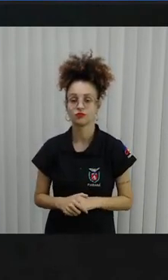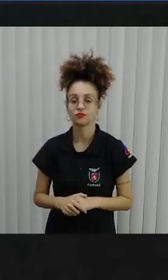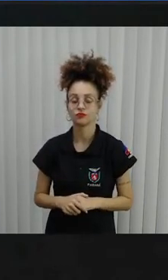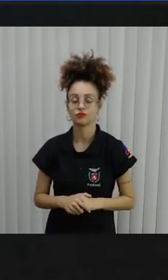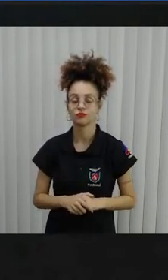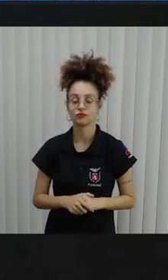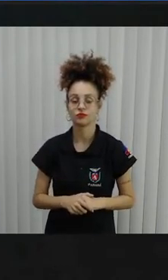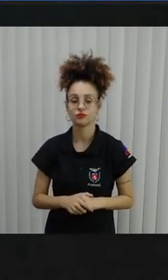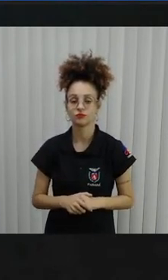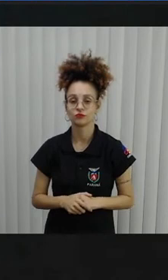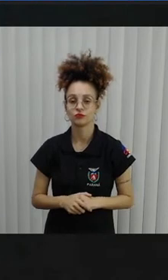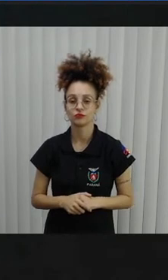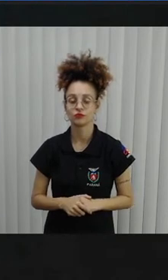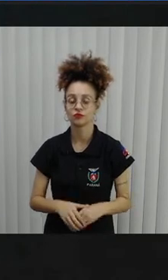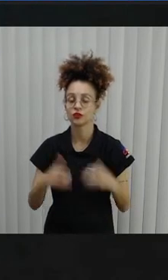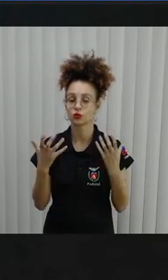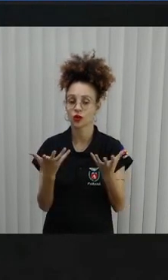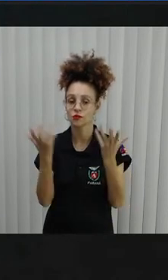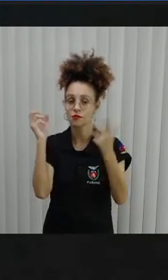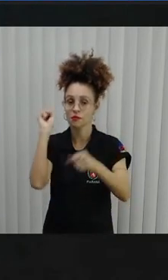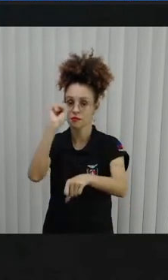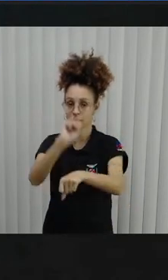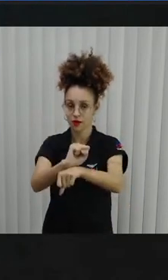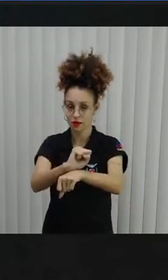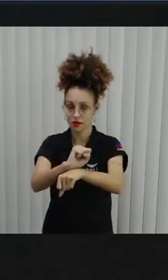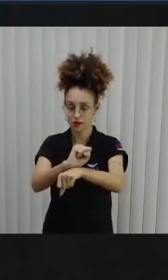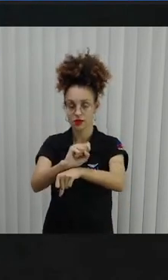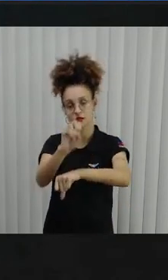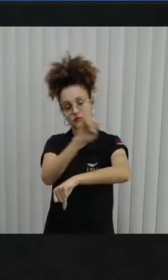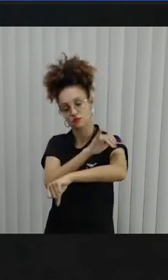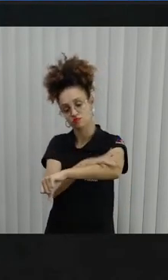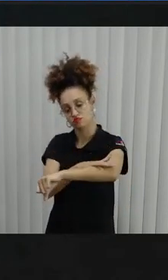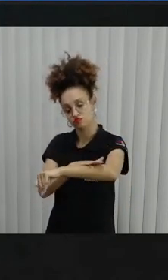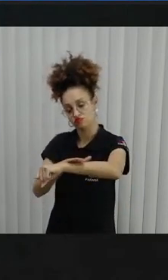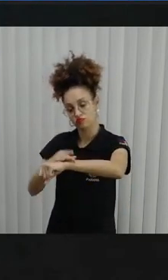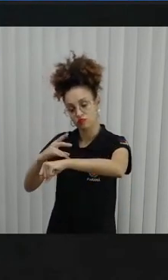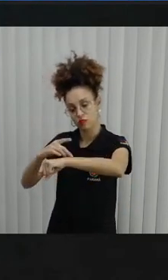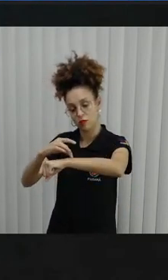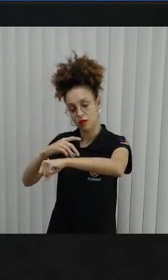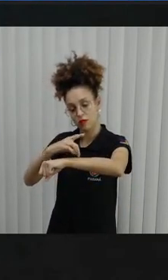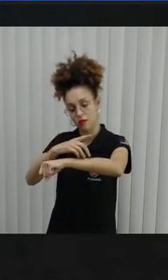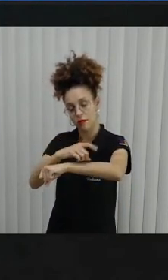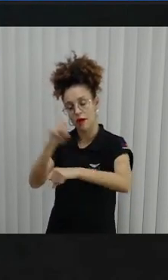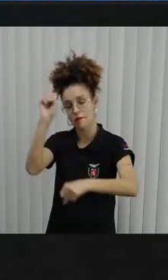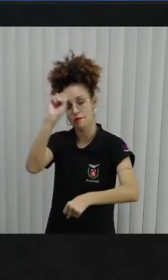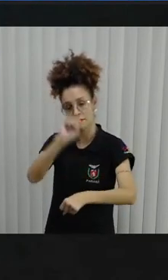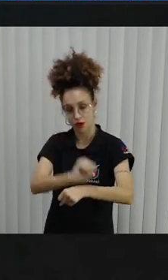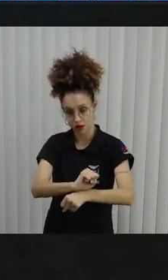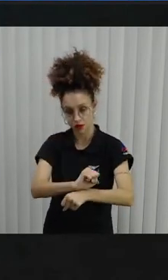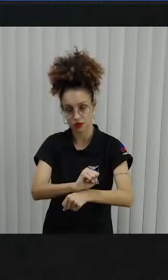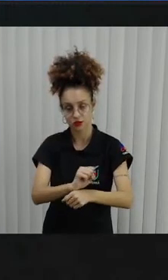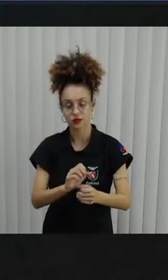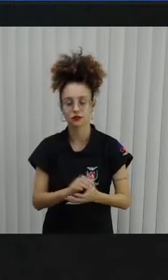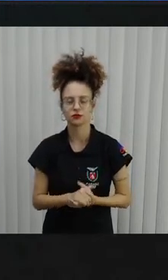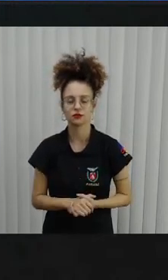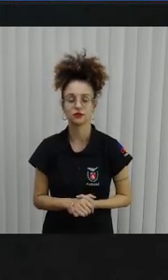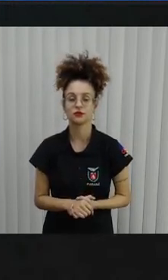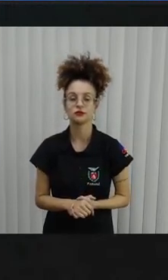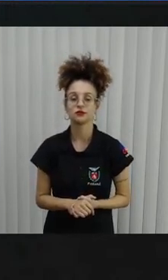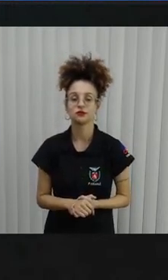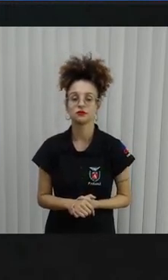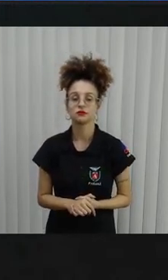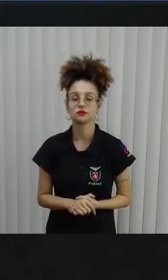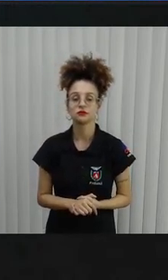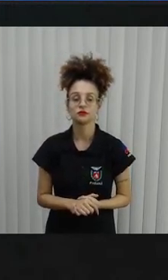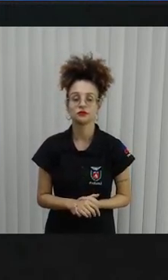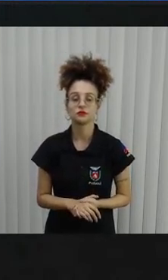chão, eu quero parar esse script, eu não quero que ele continue executando. Pare, aqui eu parei todos e vou